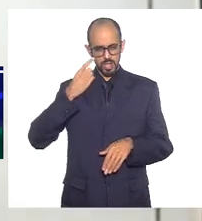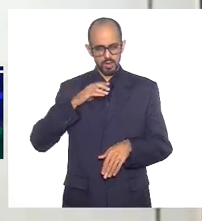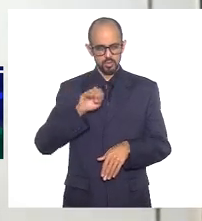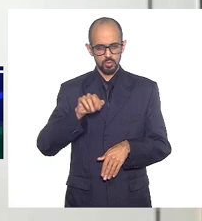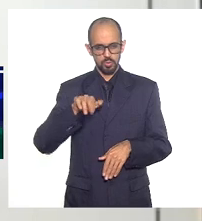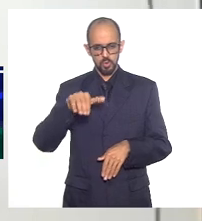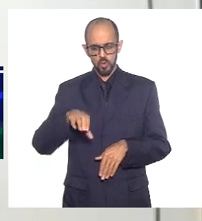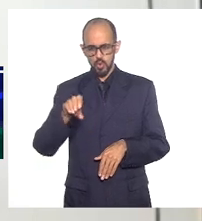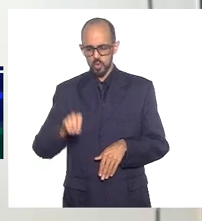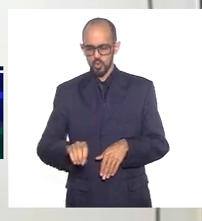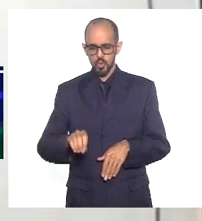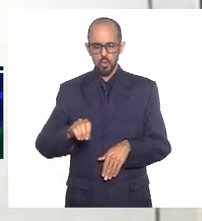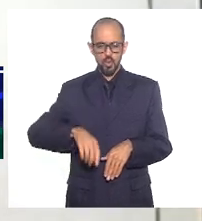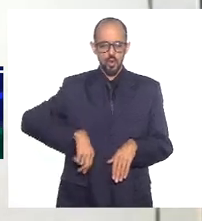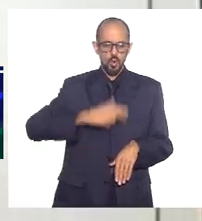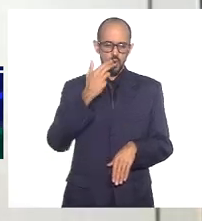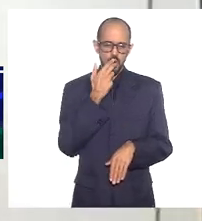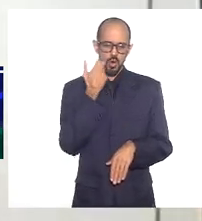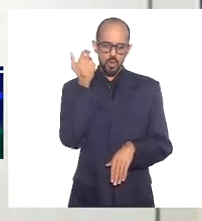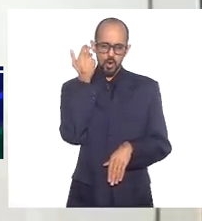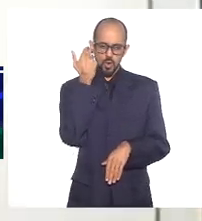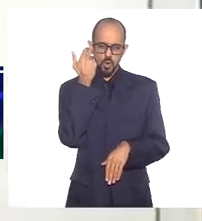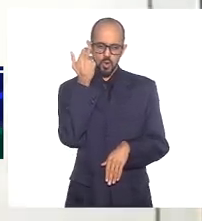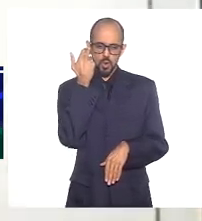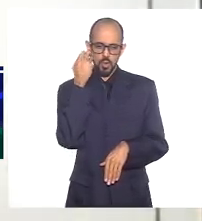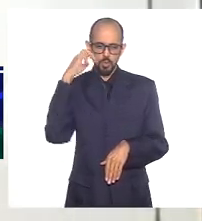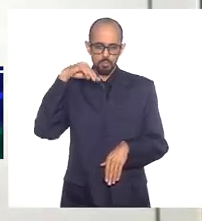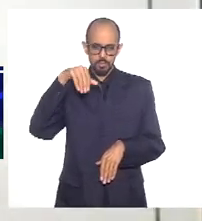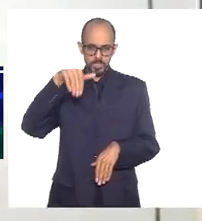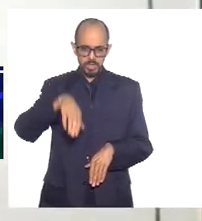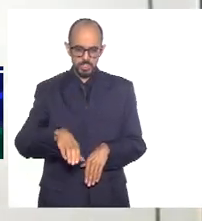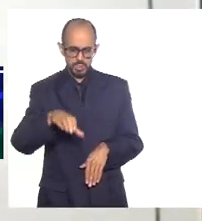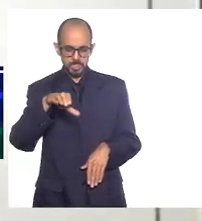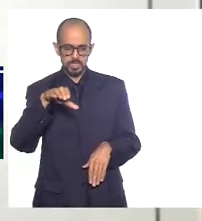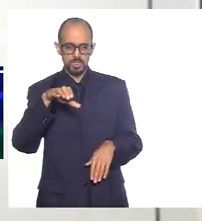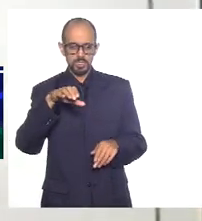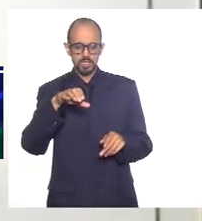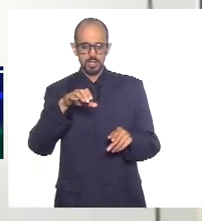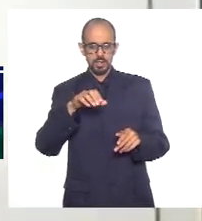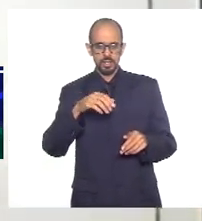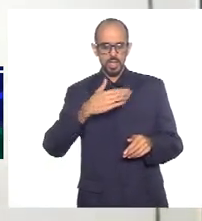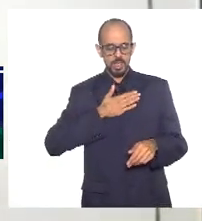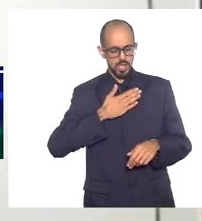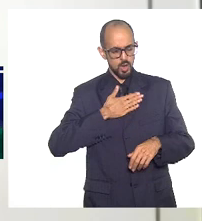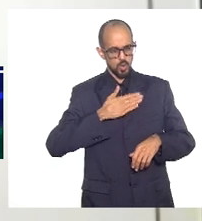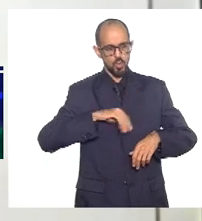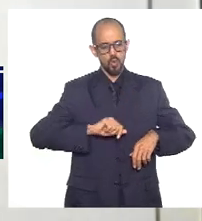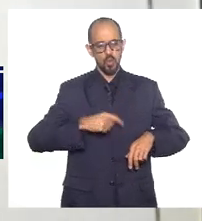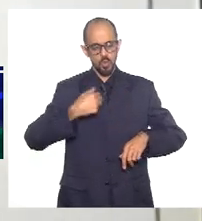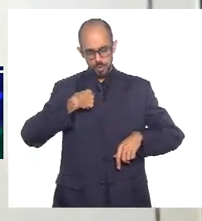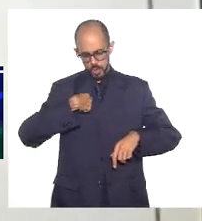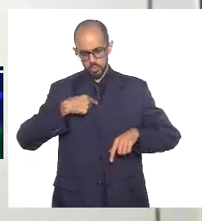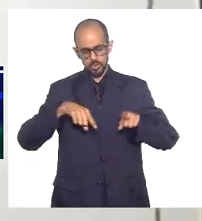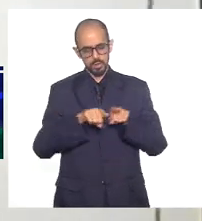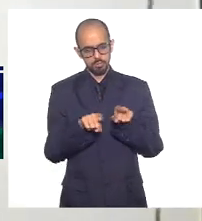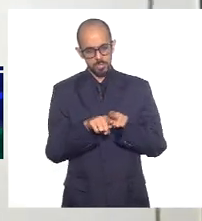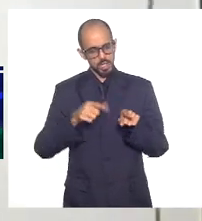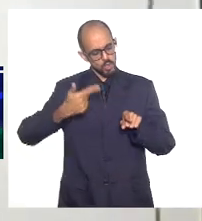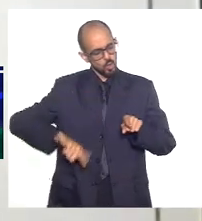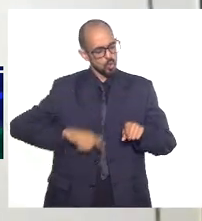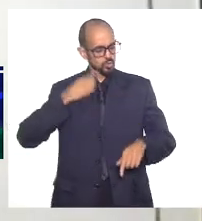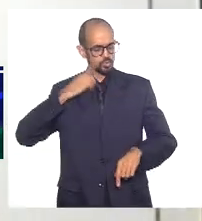Carlos Mink deputado Carlos deputado Valdeque Carneiro além de mim e outros deputados que